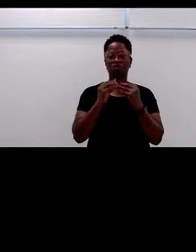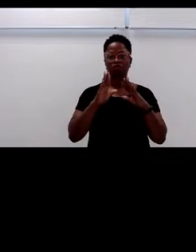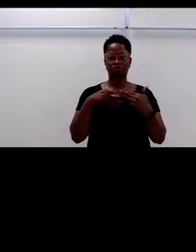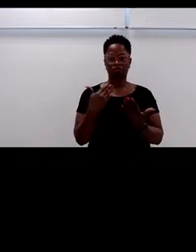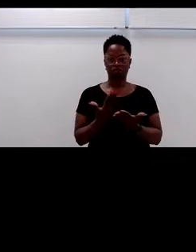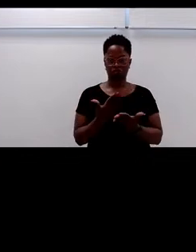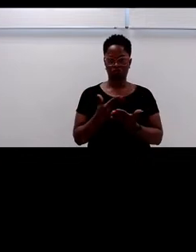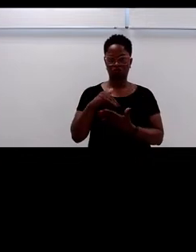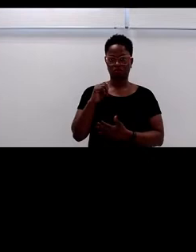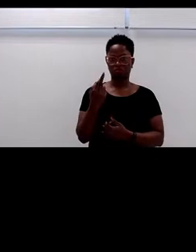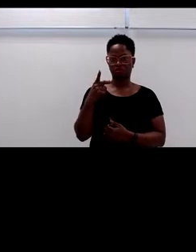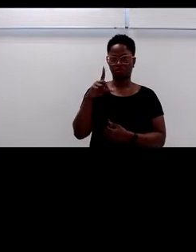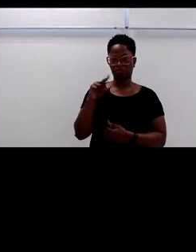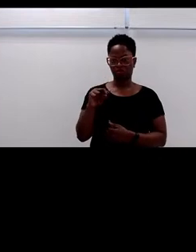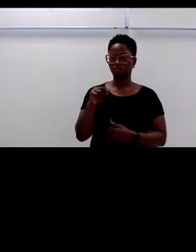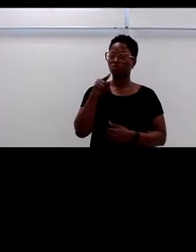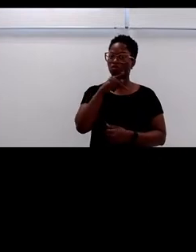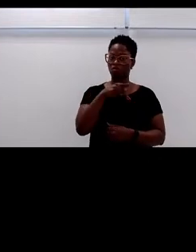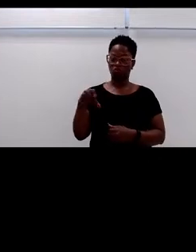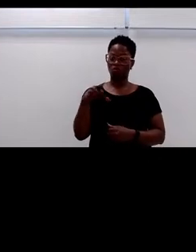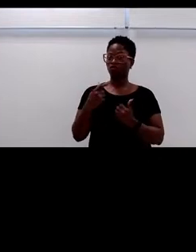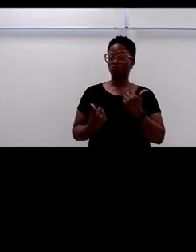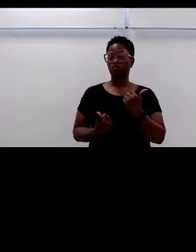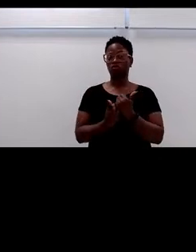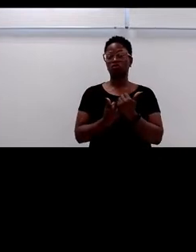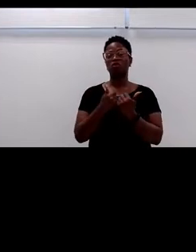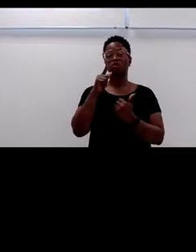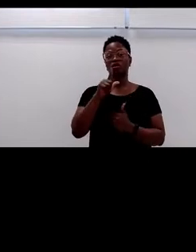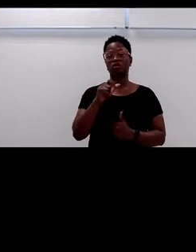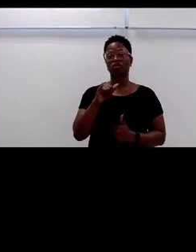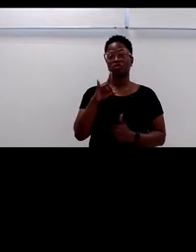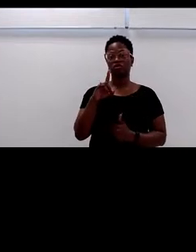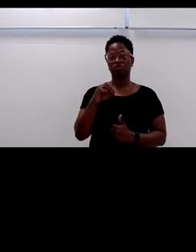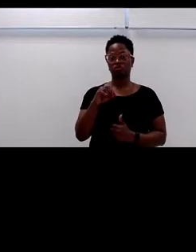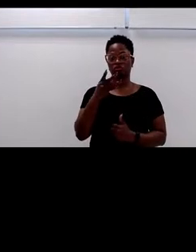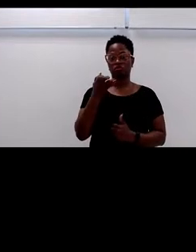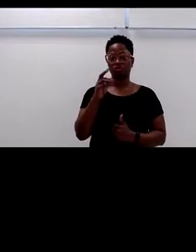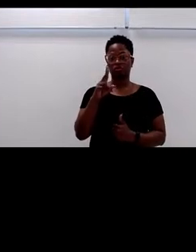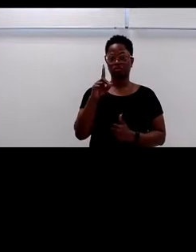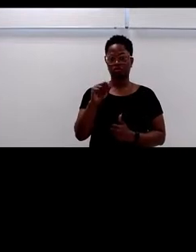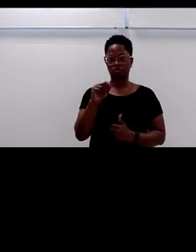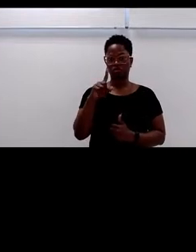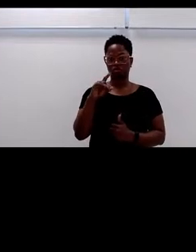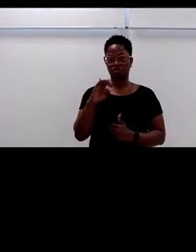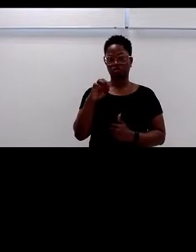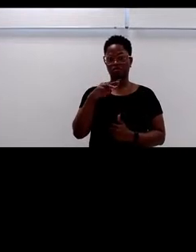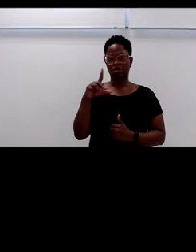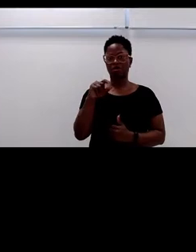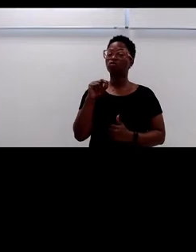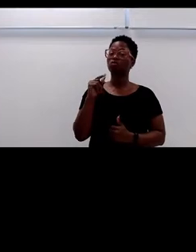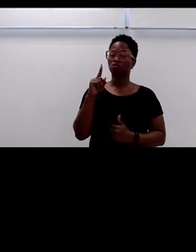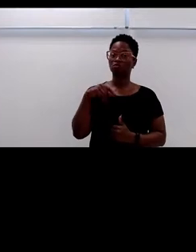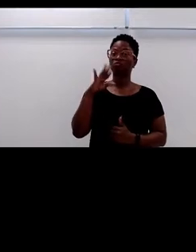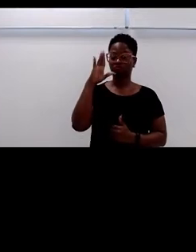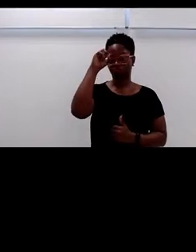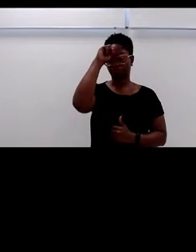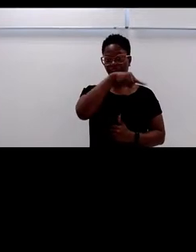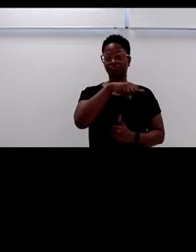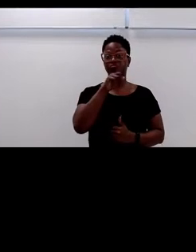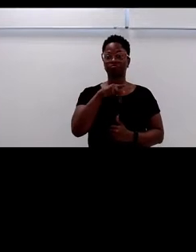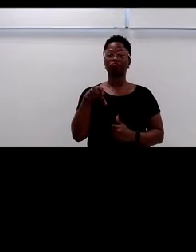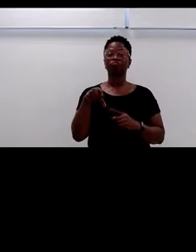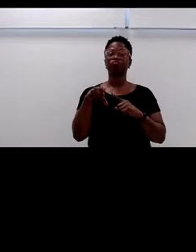Manguinhos, cujo professor titular foi Lídio Bandeira de Melo, um dos raros pintores brasileiros que detém